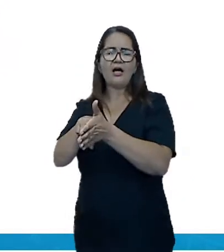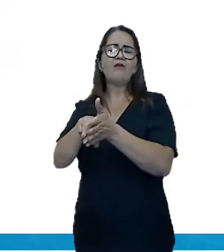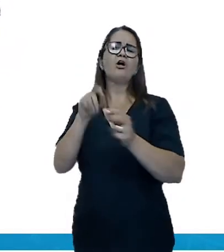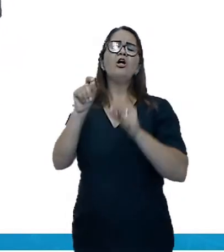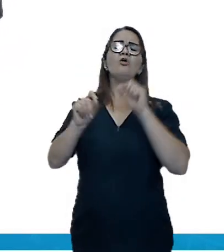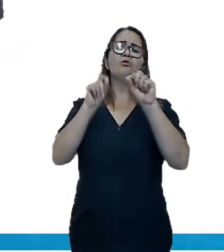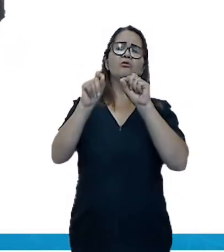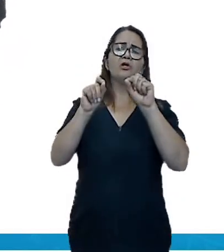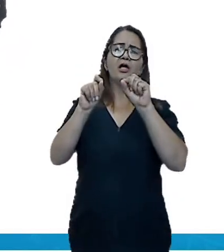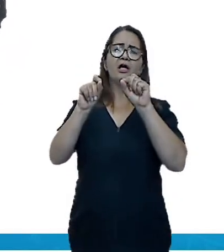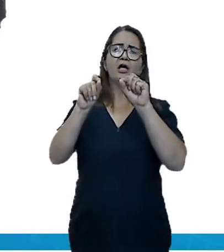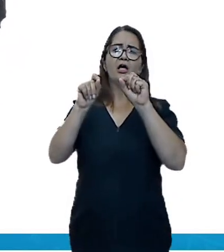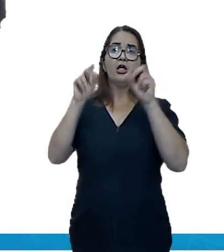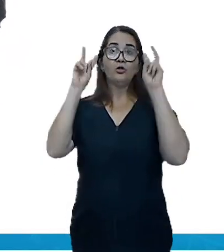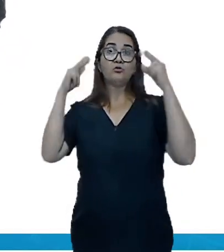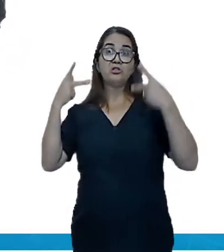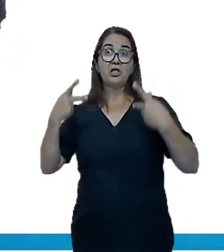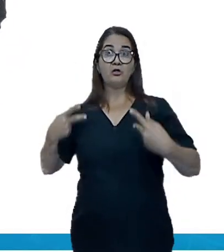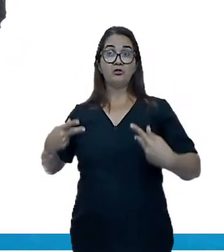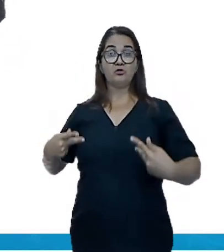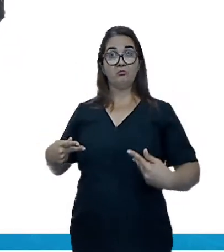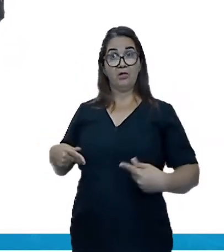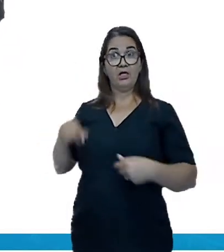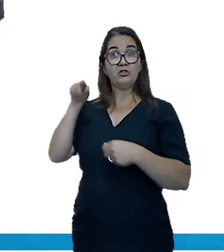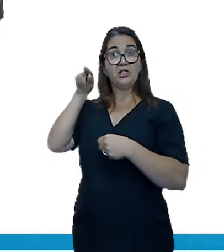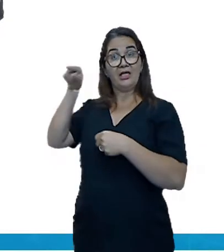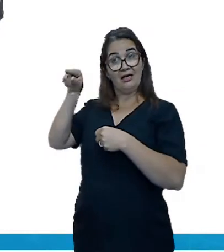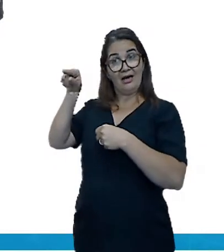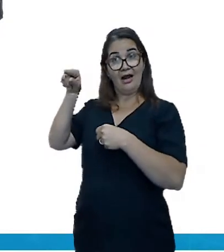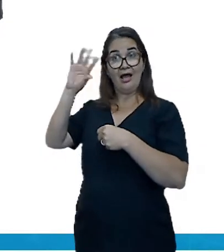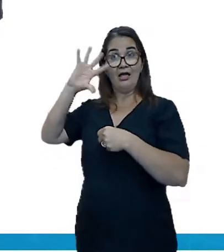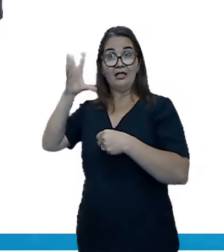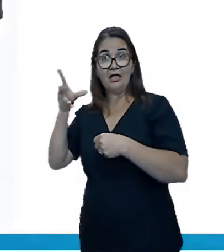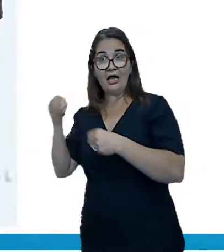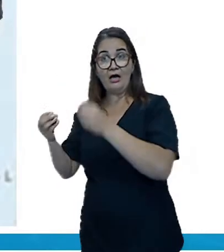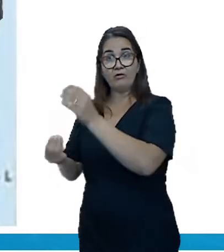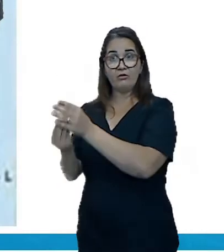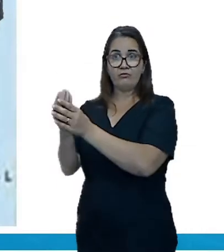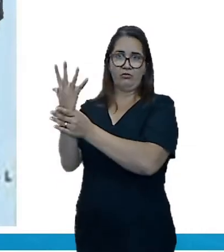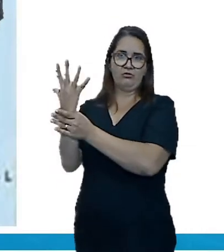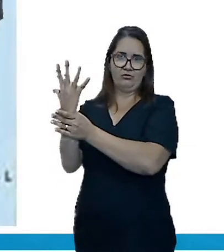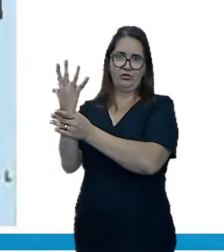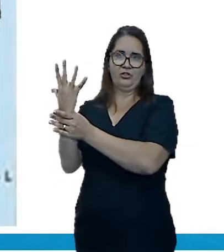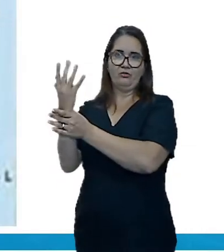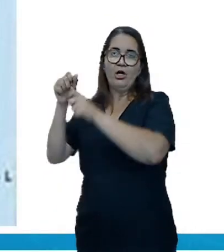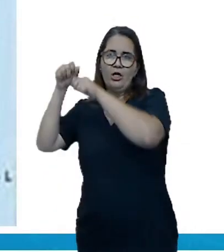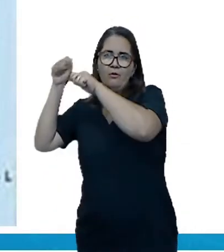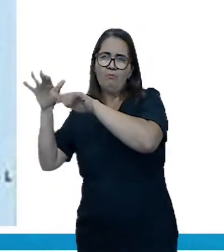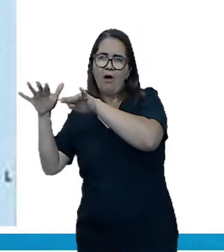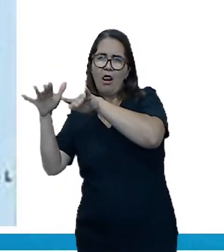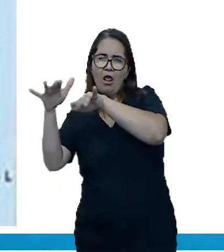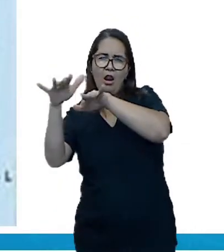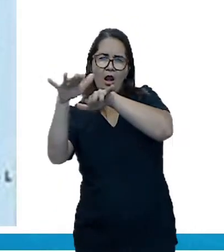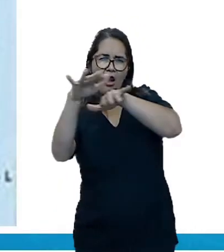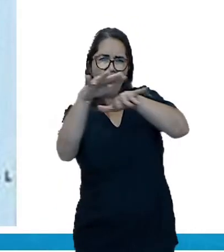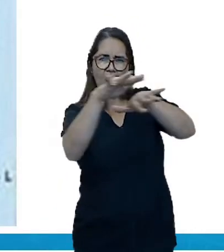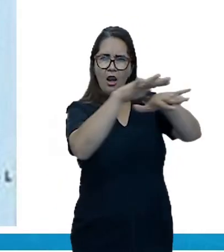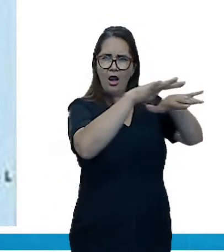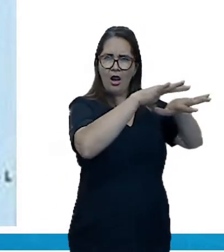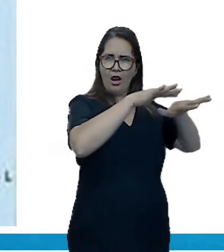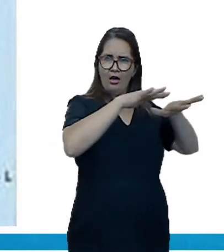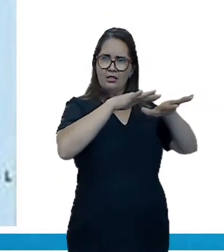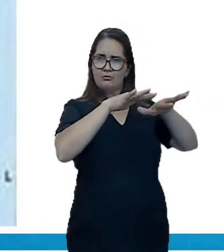provavelmente surgiu na África e de lá se espalhou para os outros continentes. Prováveis rotas dos seres humanos